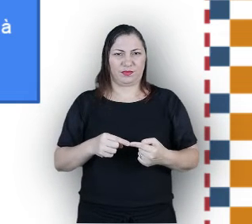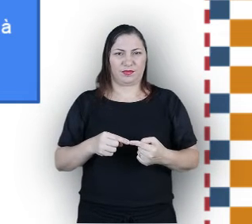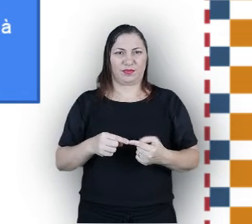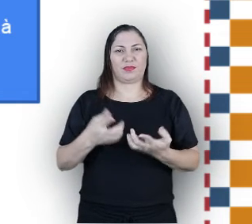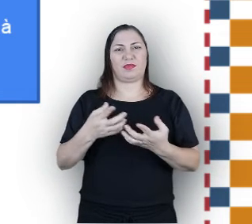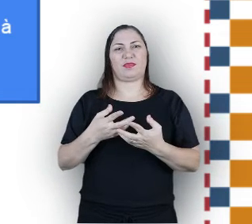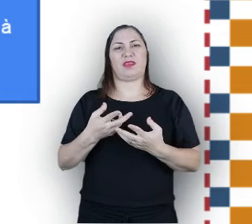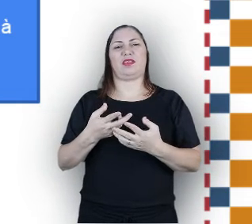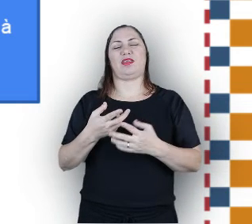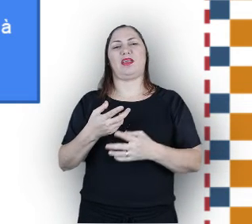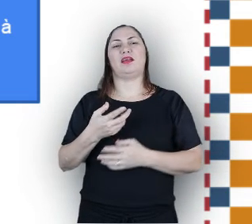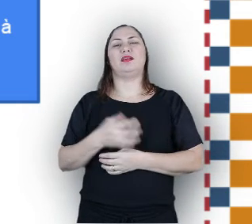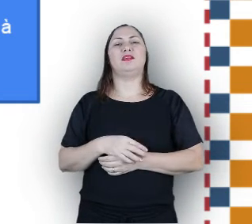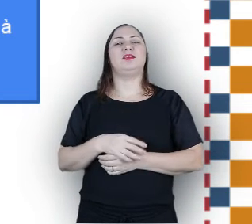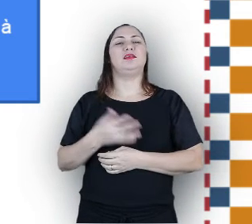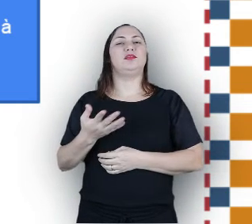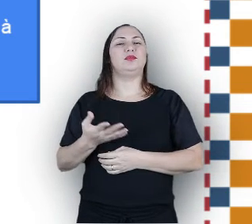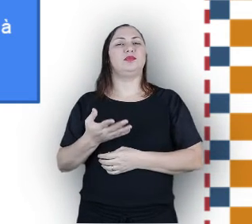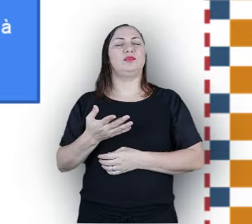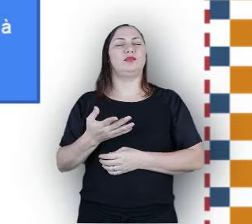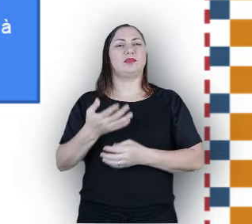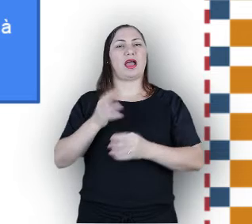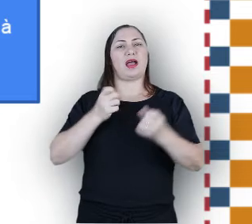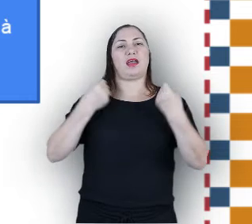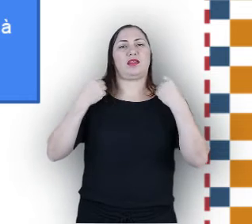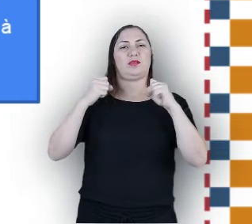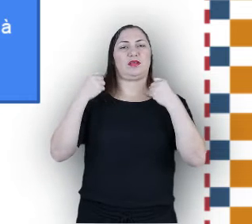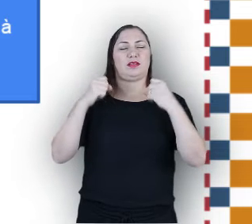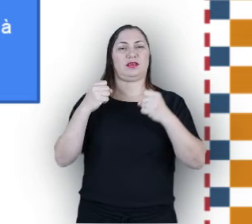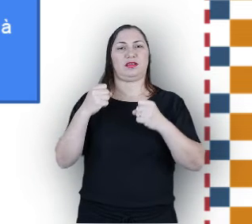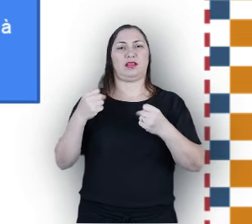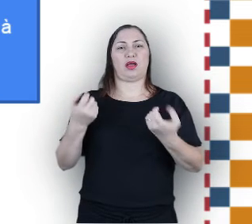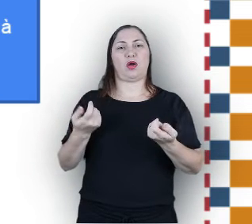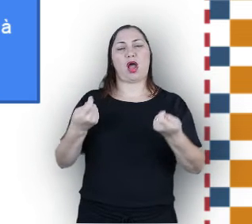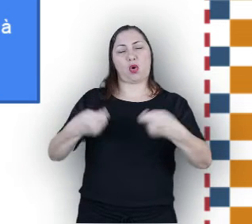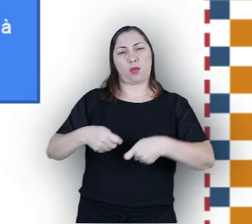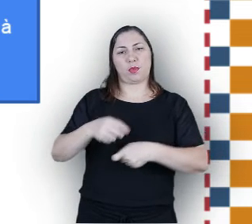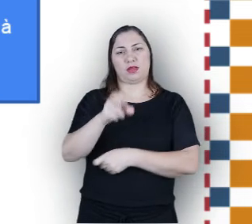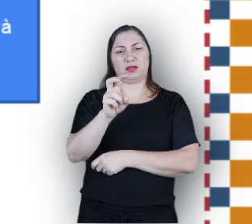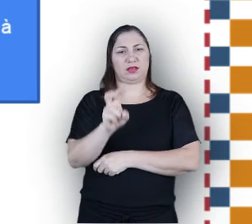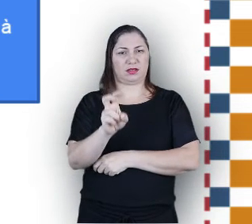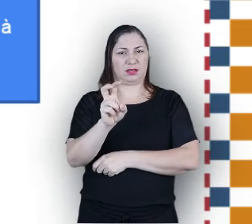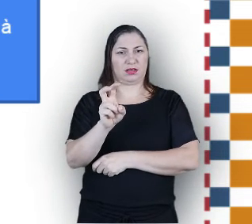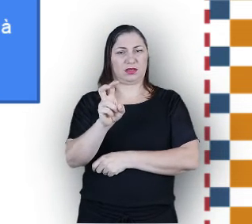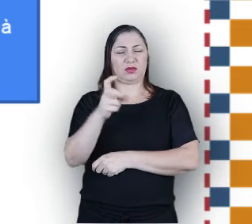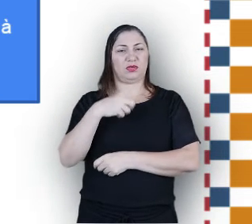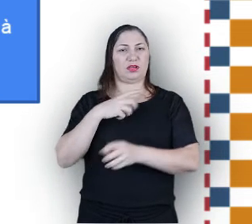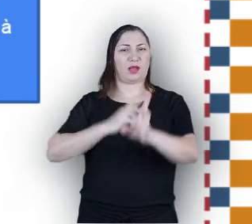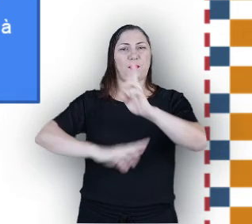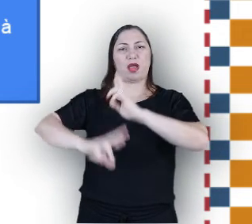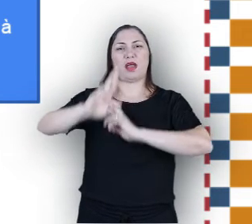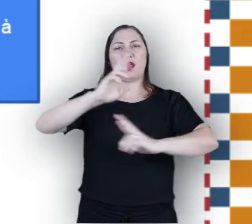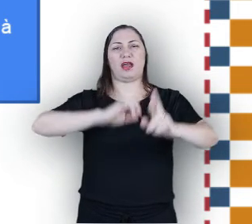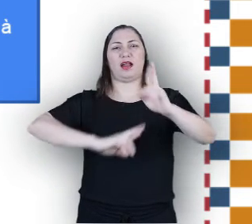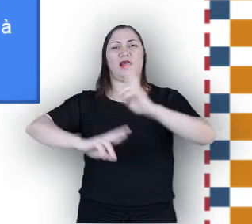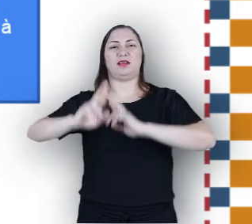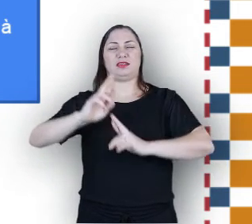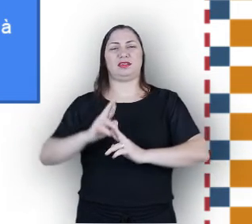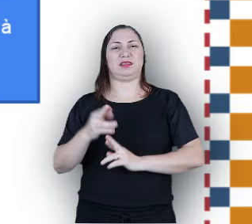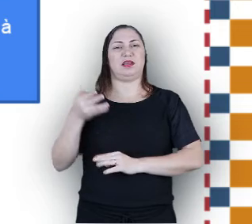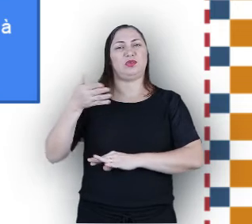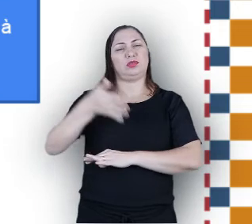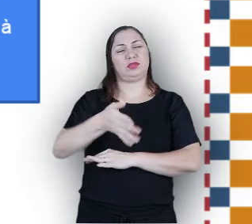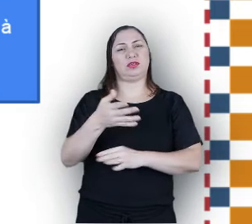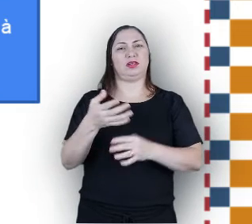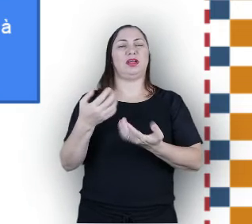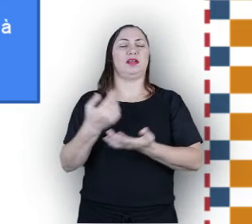você faz um crivo ali de cada competência e cada habilidade, você vê aquelas que se aproximam mais do objeto de conhecimento, né? Então, em relação à